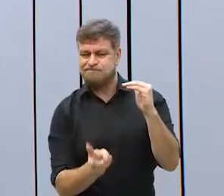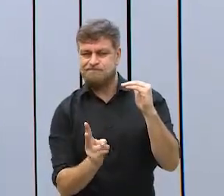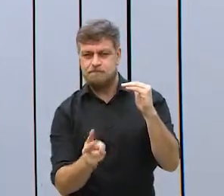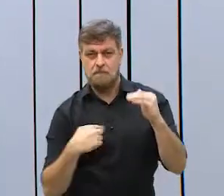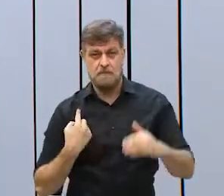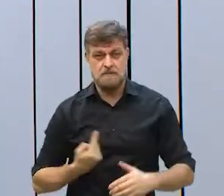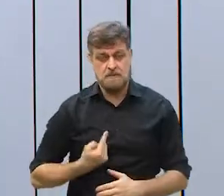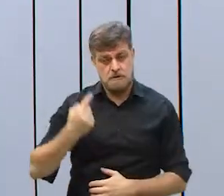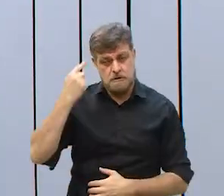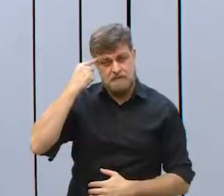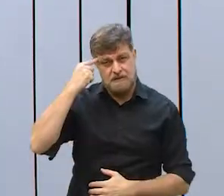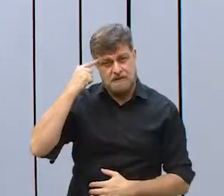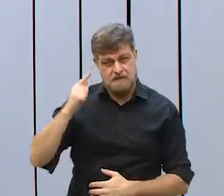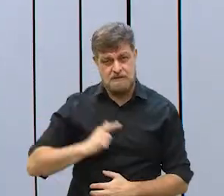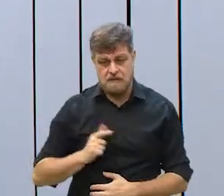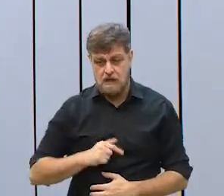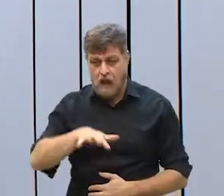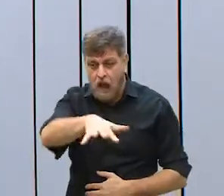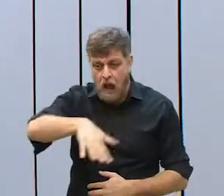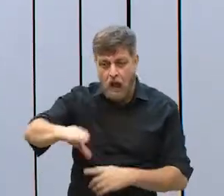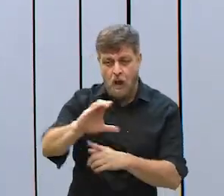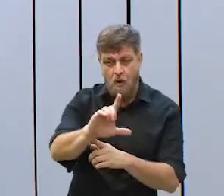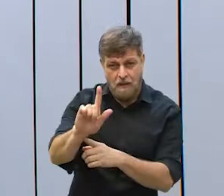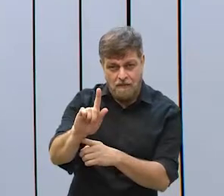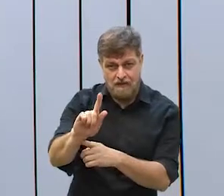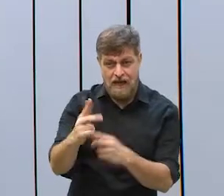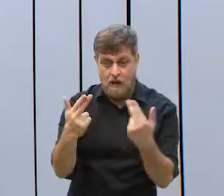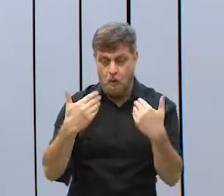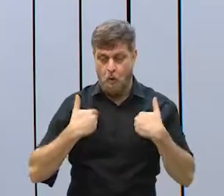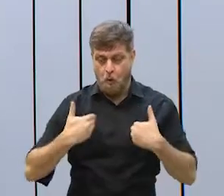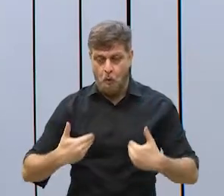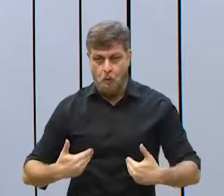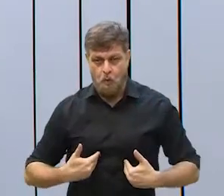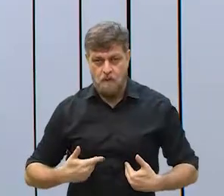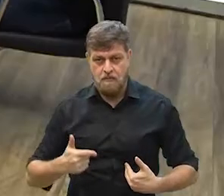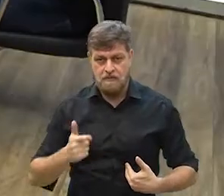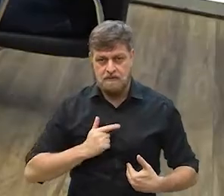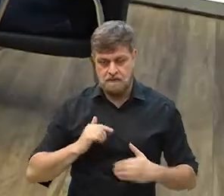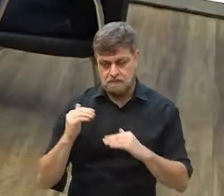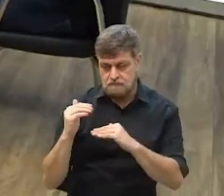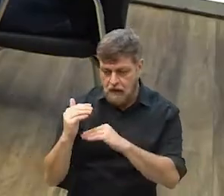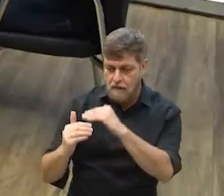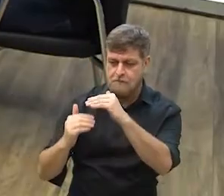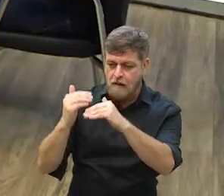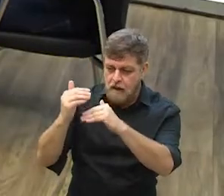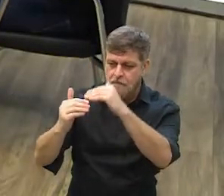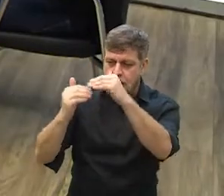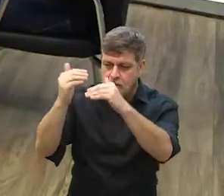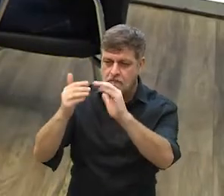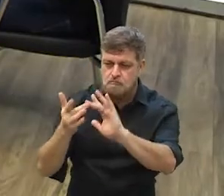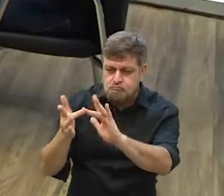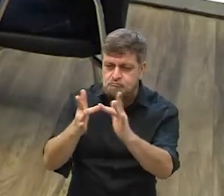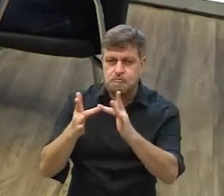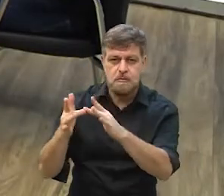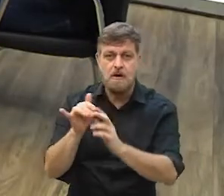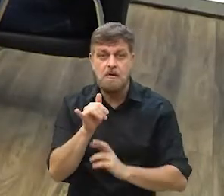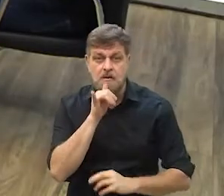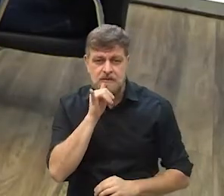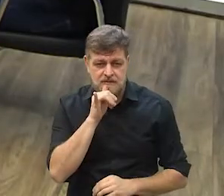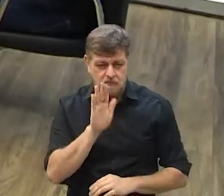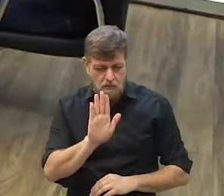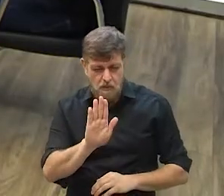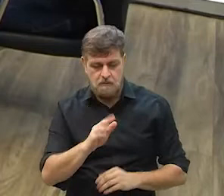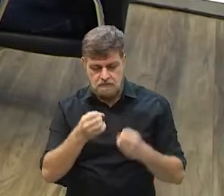nós pensarmos como uma célula, o Campo Grande, um corpo, e as células positivas que se conversam ali, por exemplo, eu posso